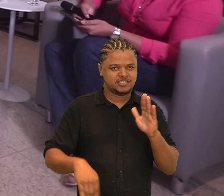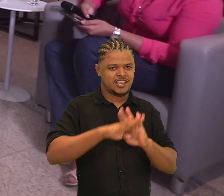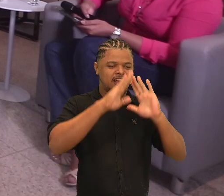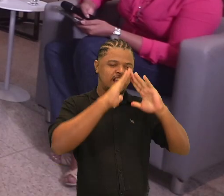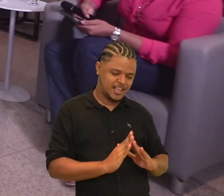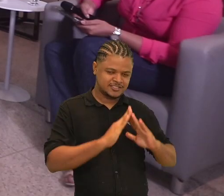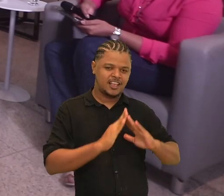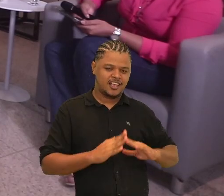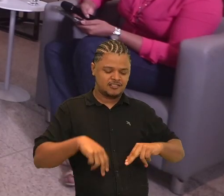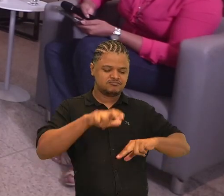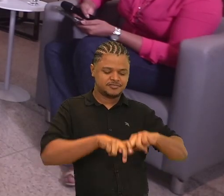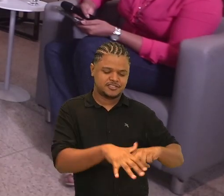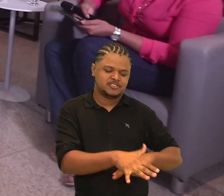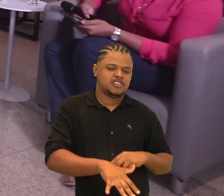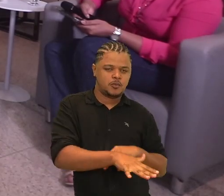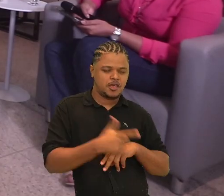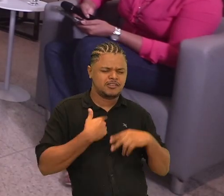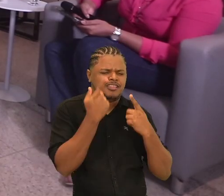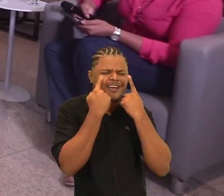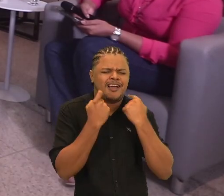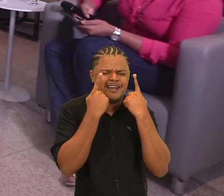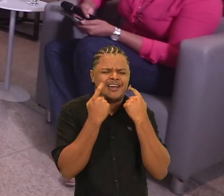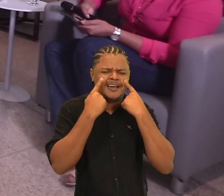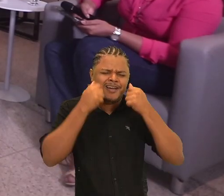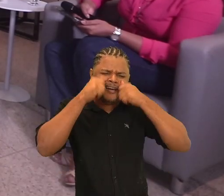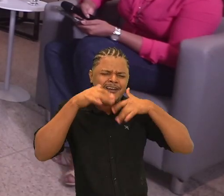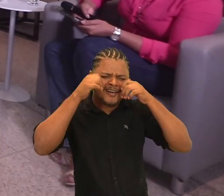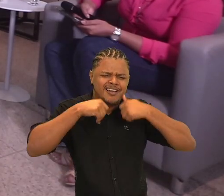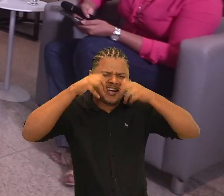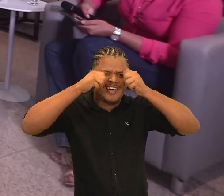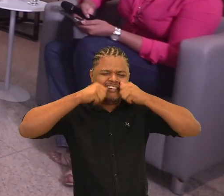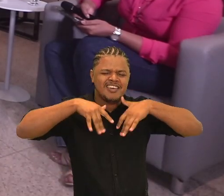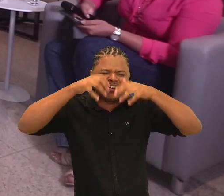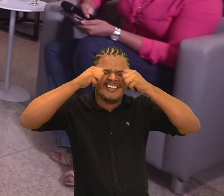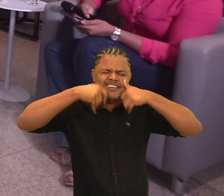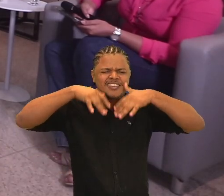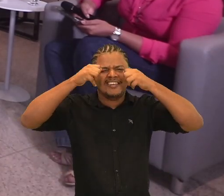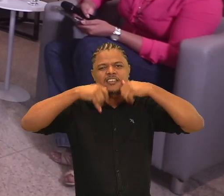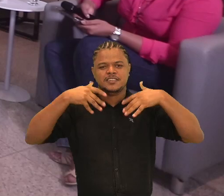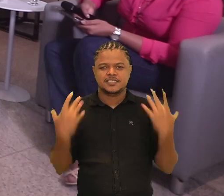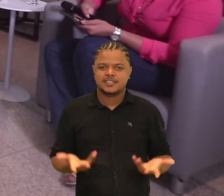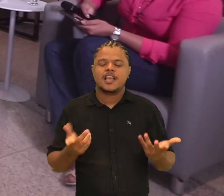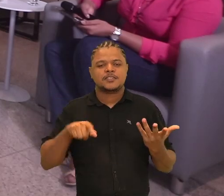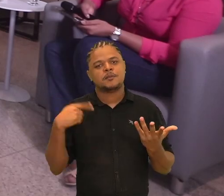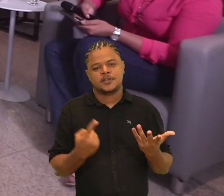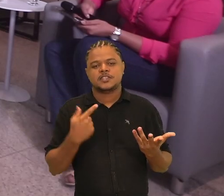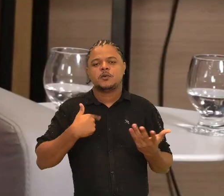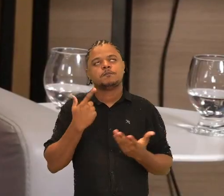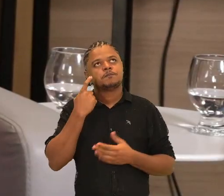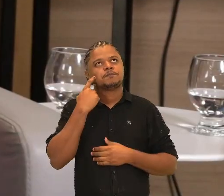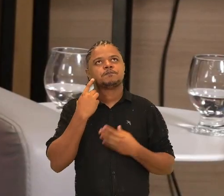sentei no chão e chorei até as lágrimas se acabarem. E aí depois eu disse,